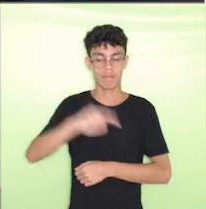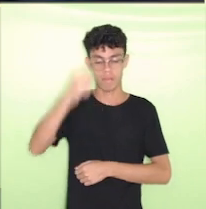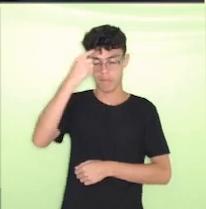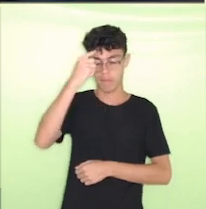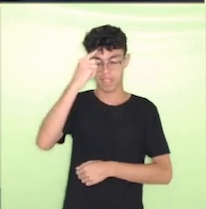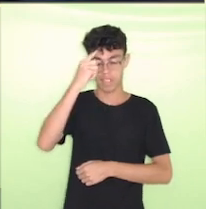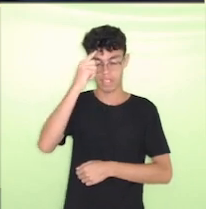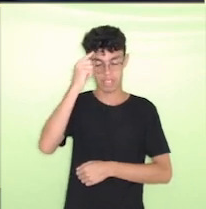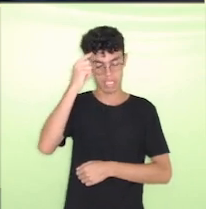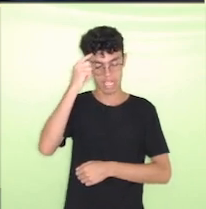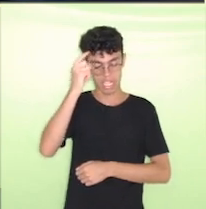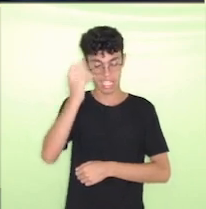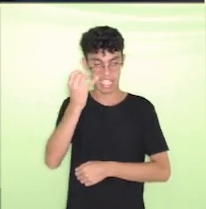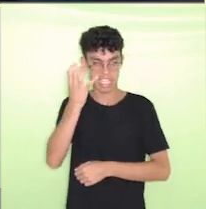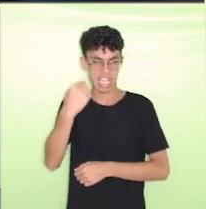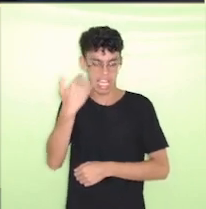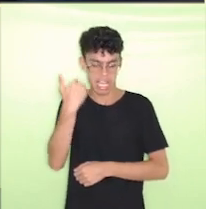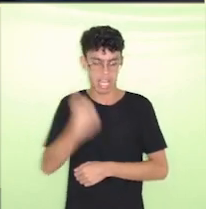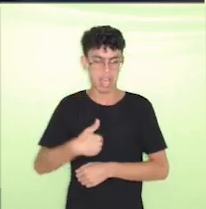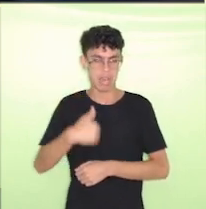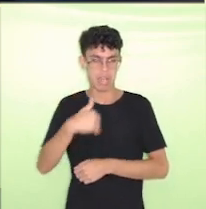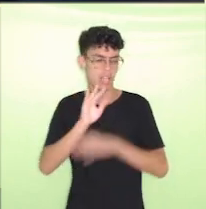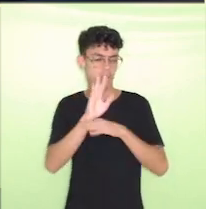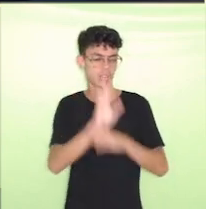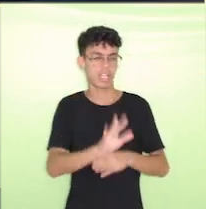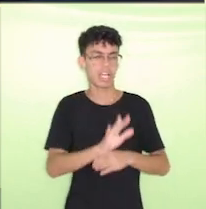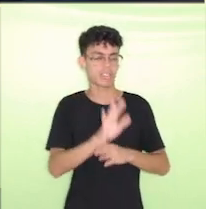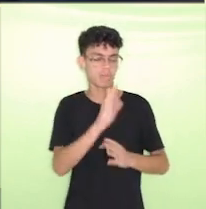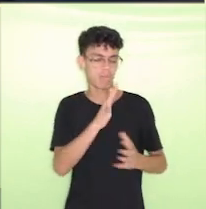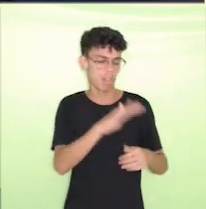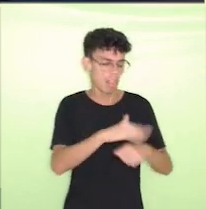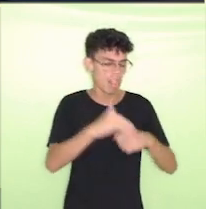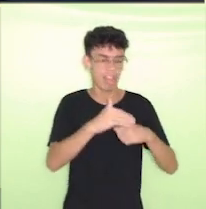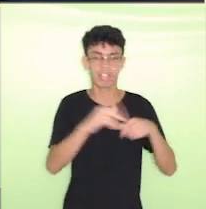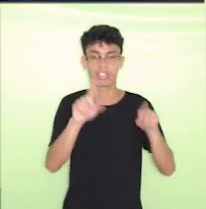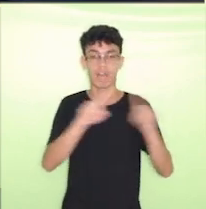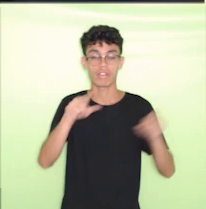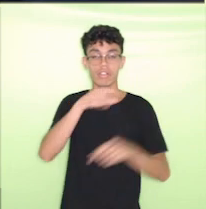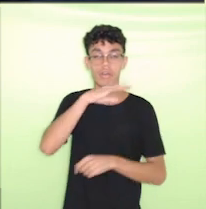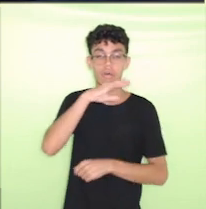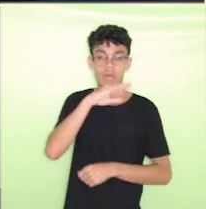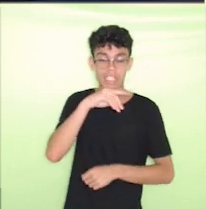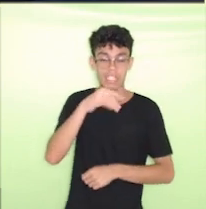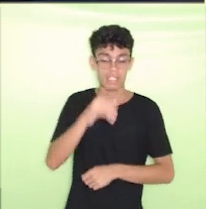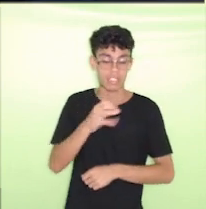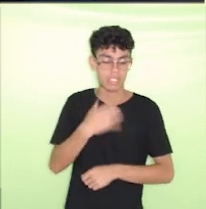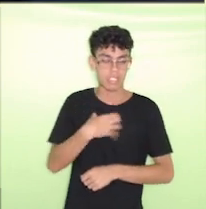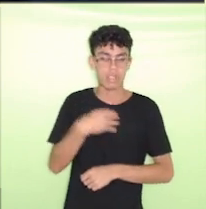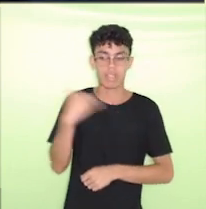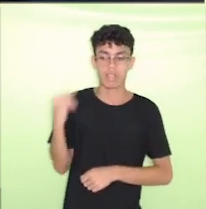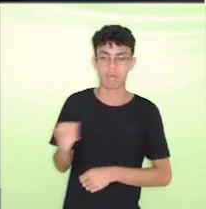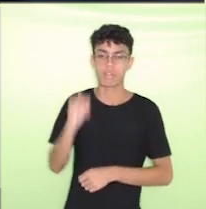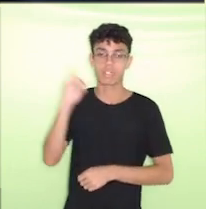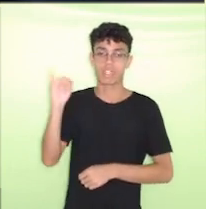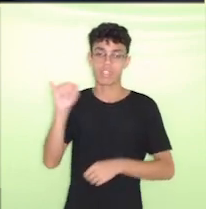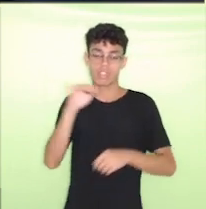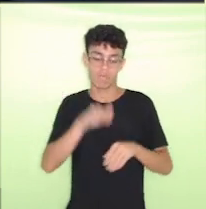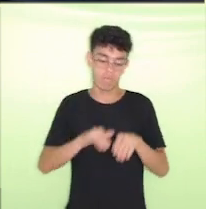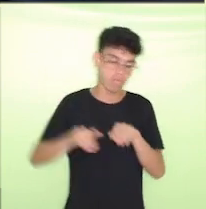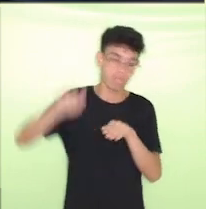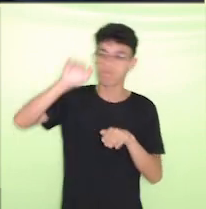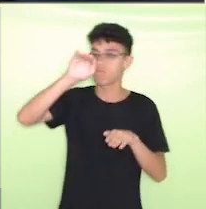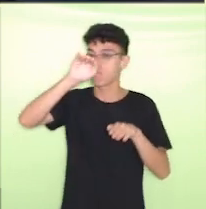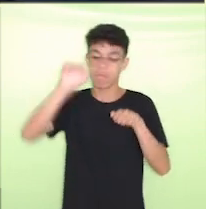tento agradá-la. Isso é terrível. Sentir-se-á importante pode até anular a minha